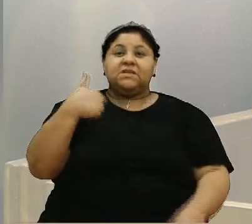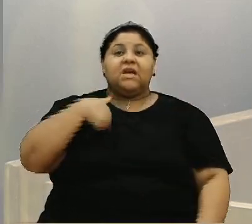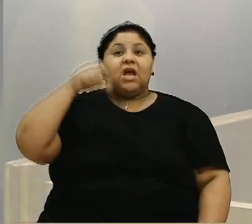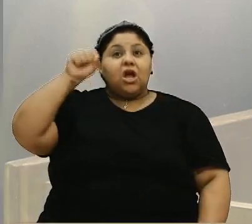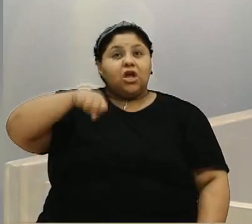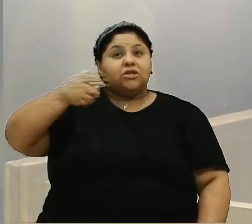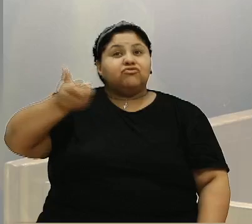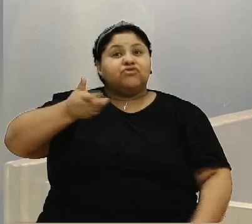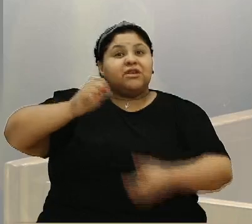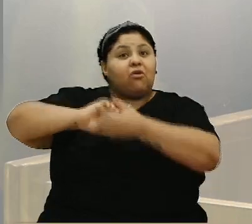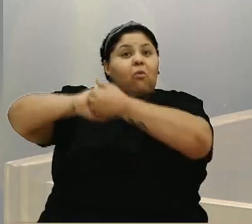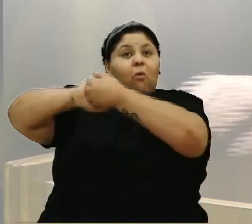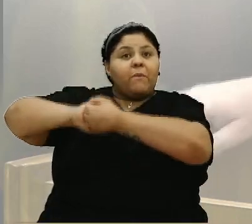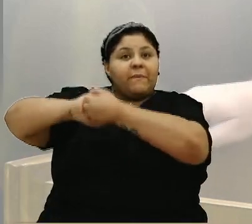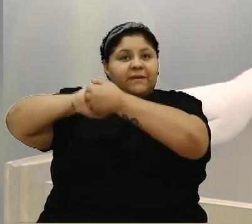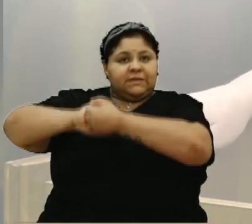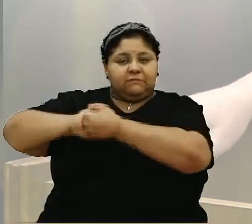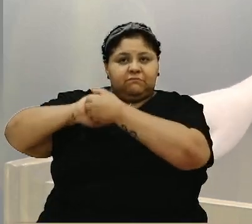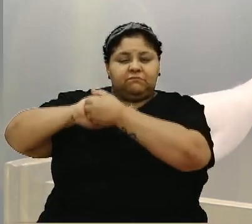quero cumprimentar